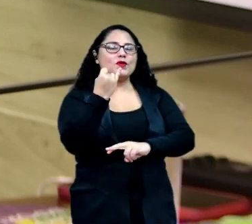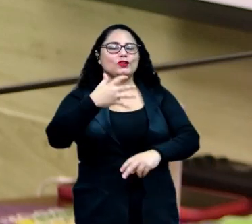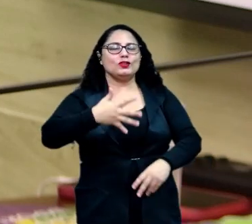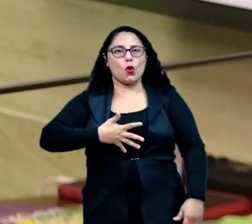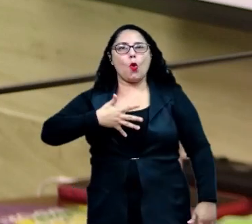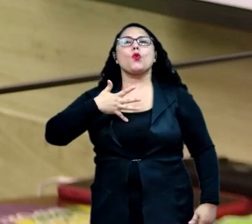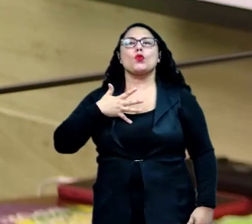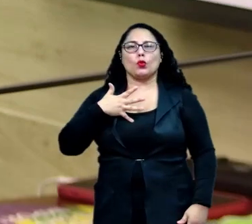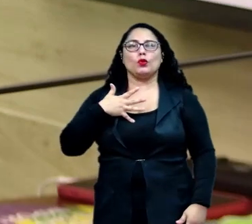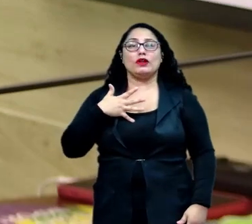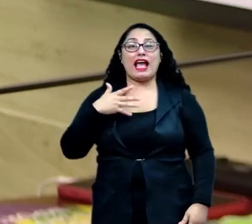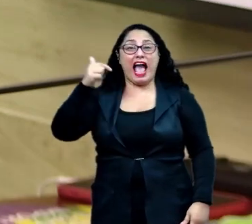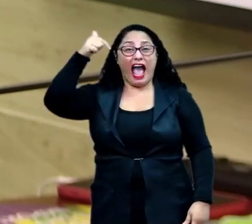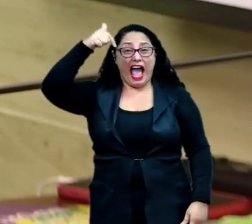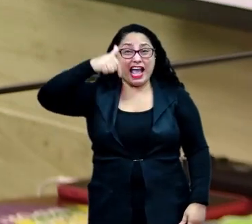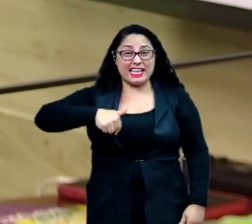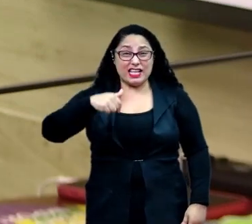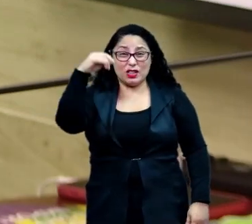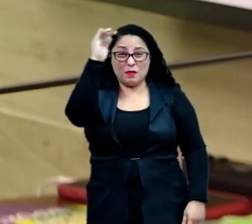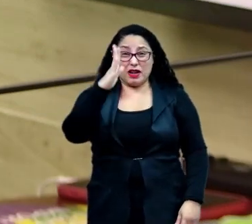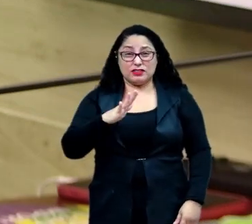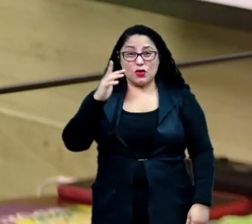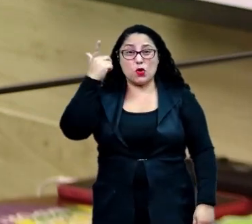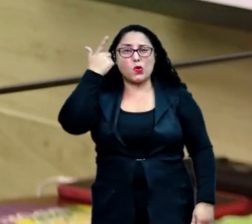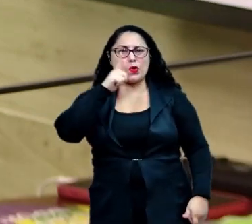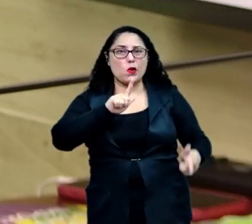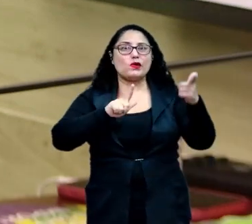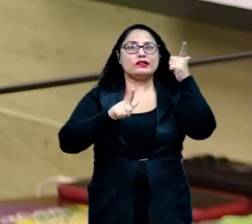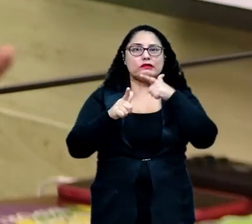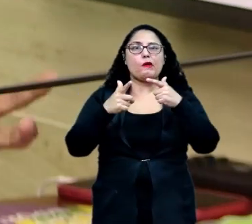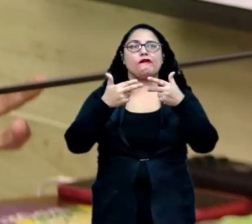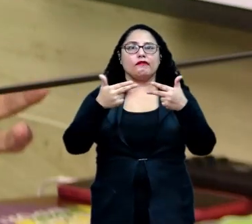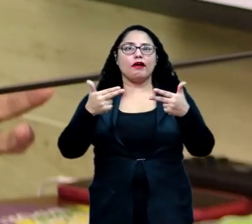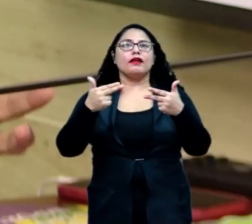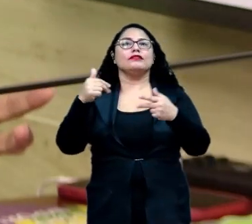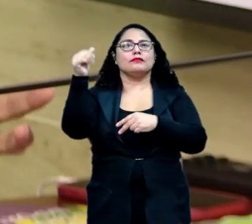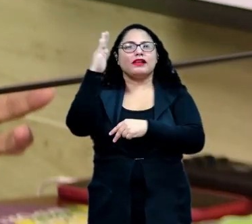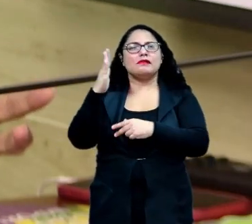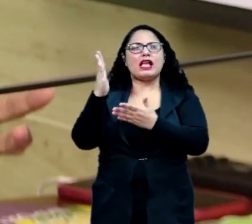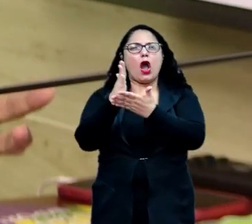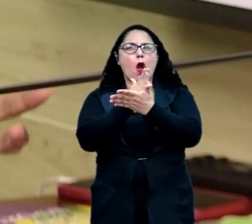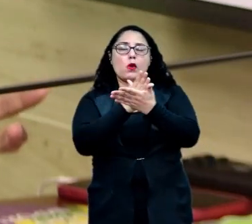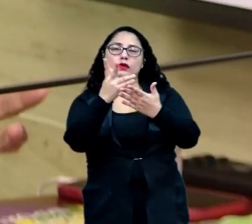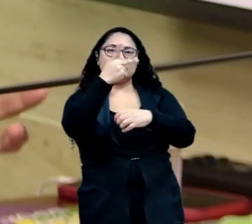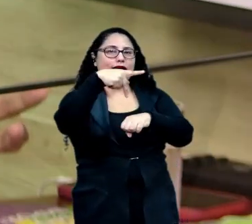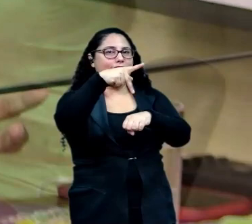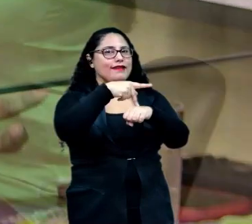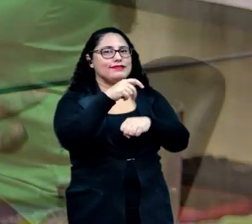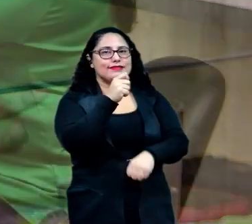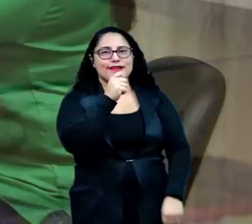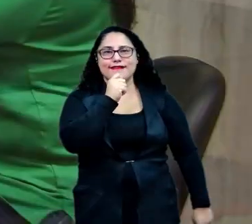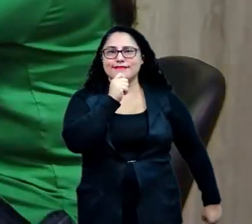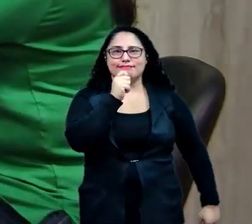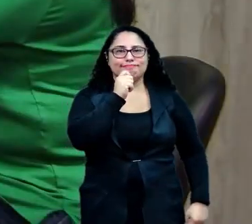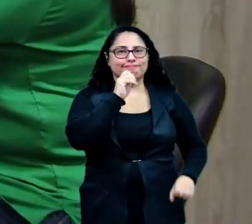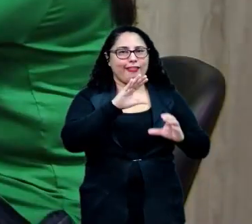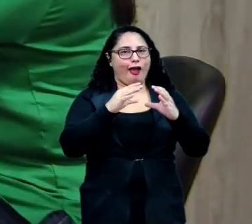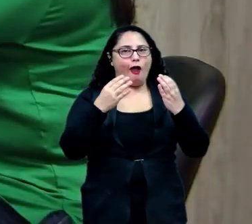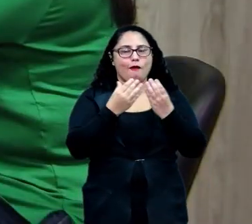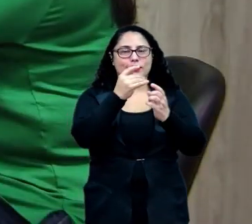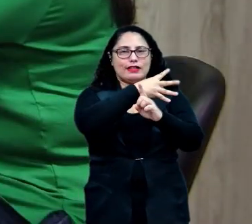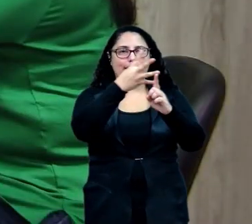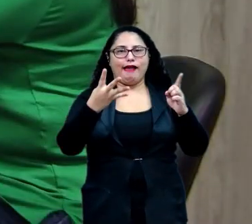orgulho. Aqui no Brasil, a gente já conquistou muita coisa, mas em alguns países ainda a comunidade